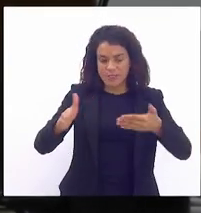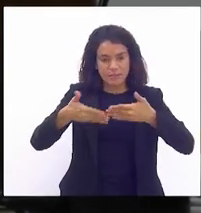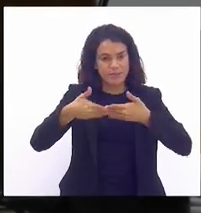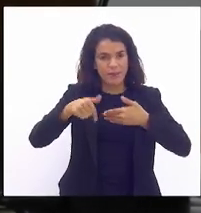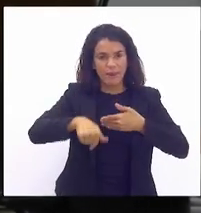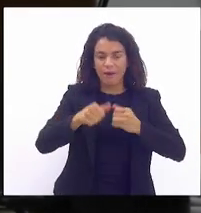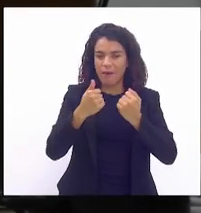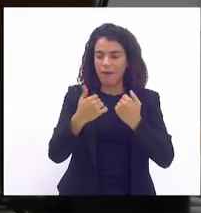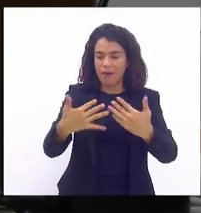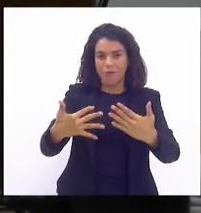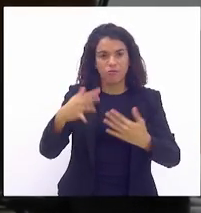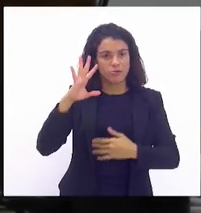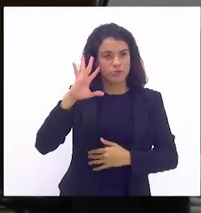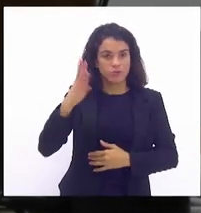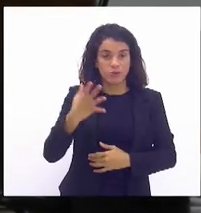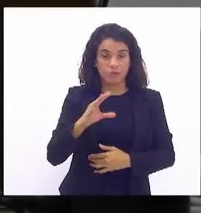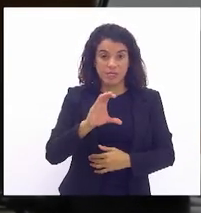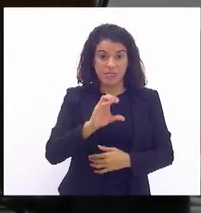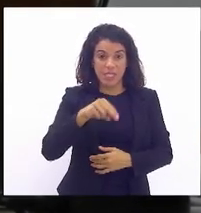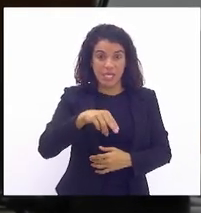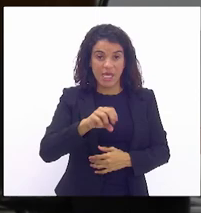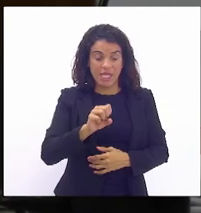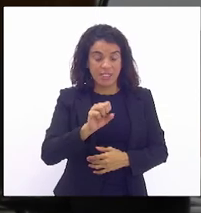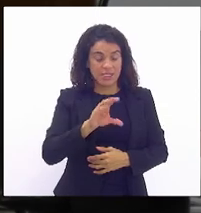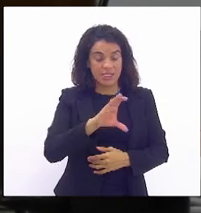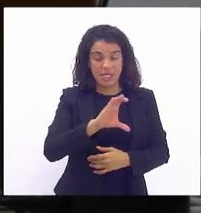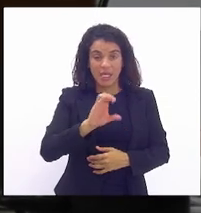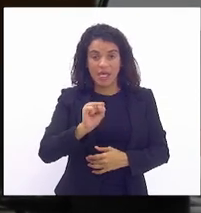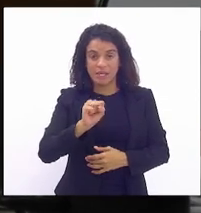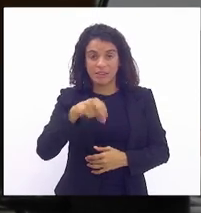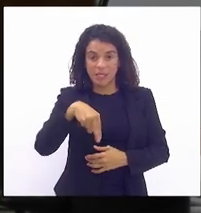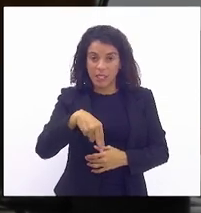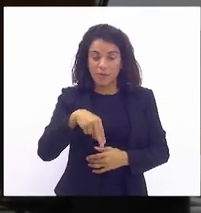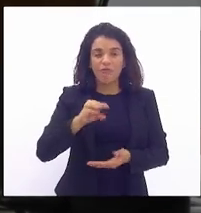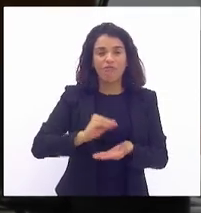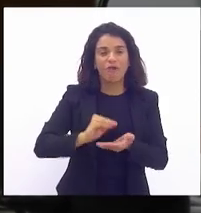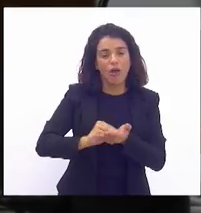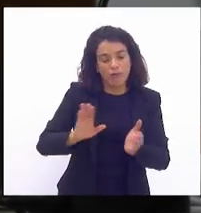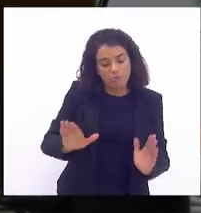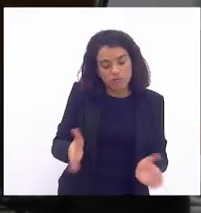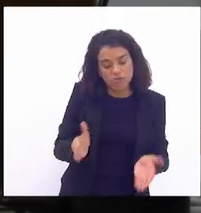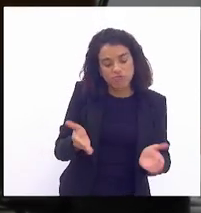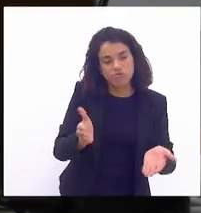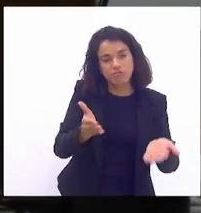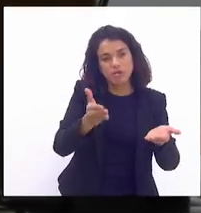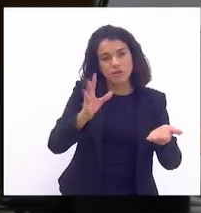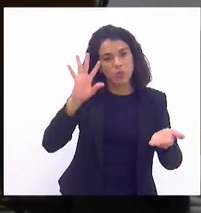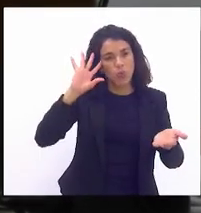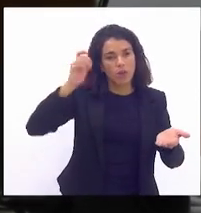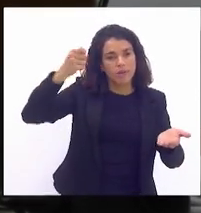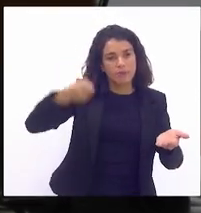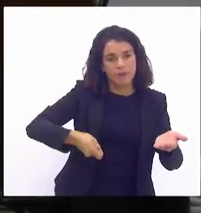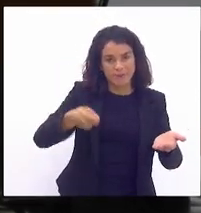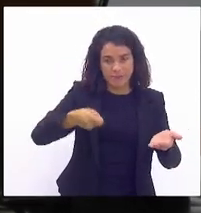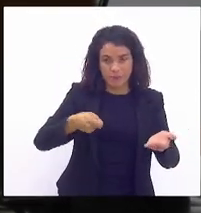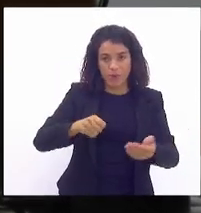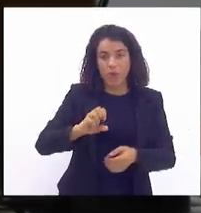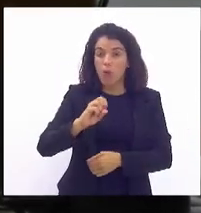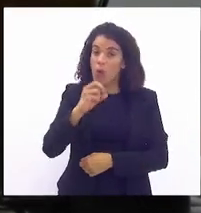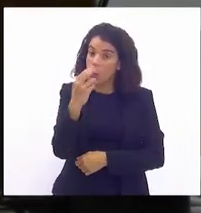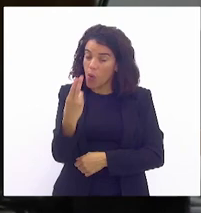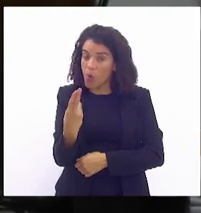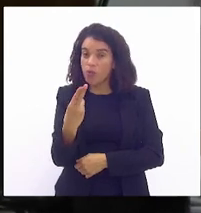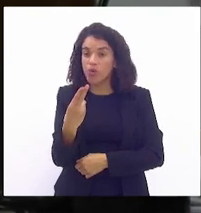Se não for dada pela CSN, por falta de incentivo, de poder decisório nessa audiência, que seja